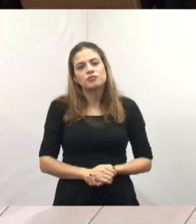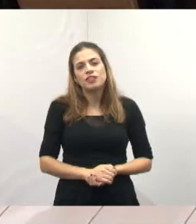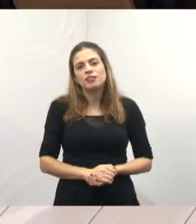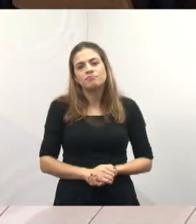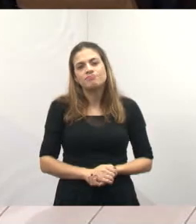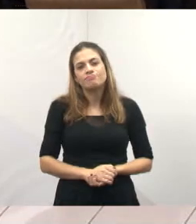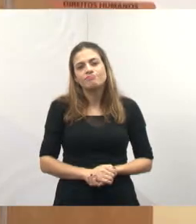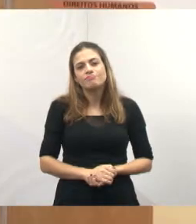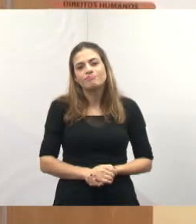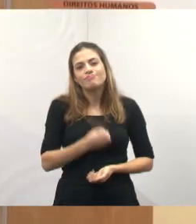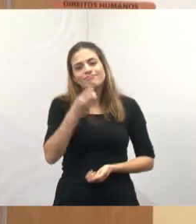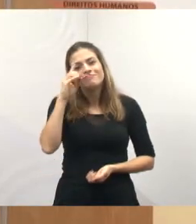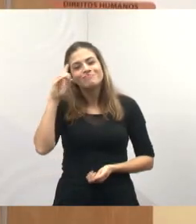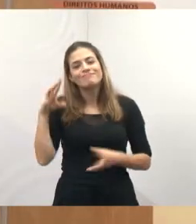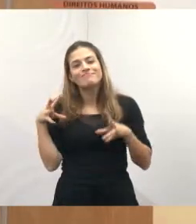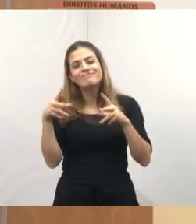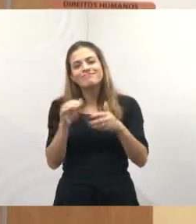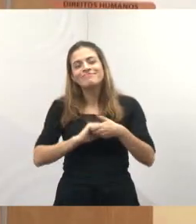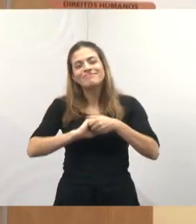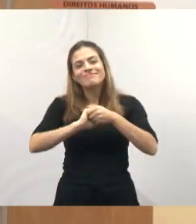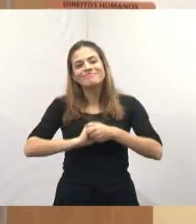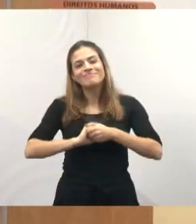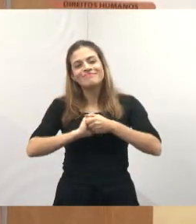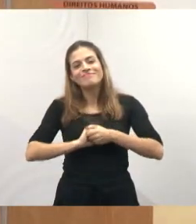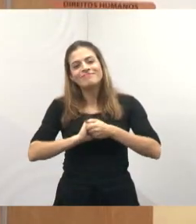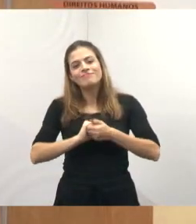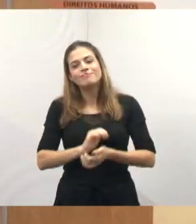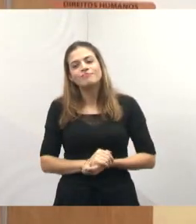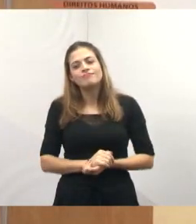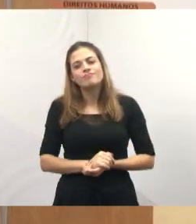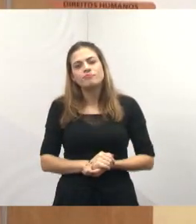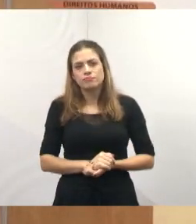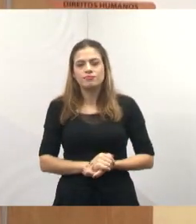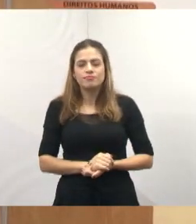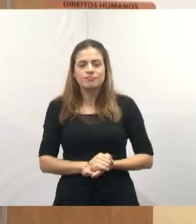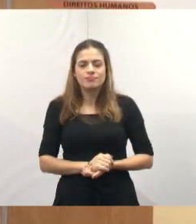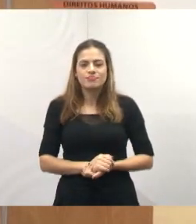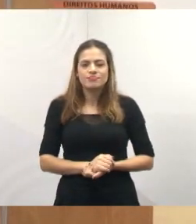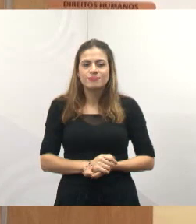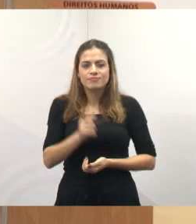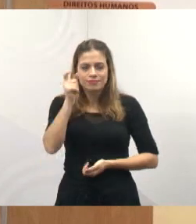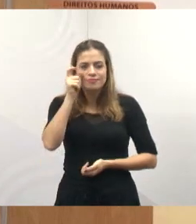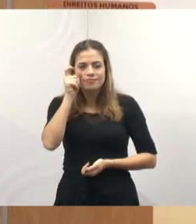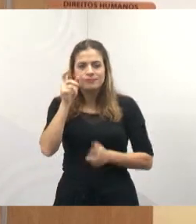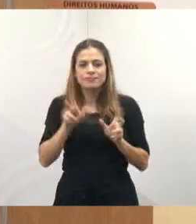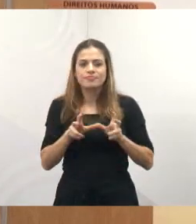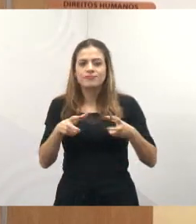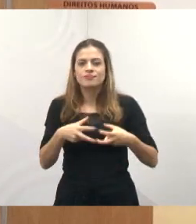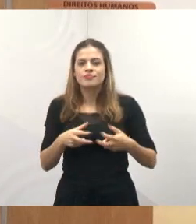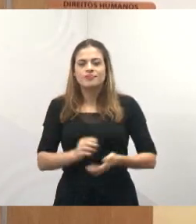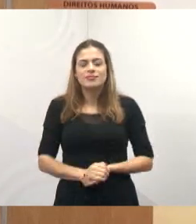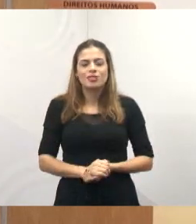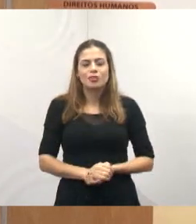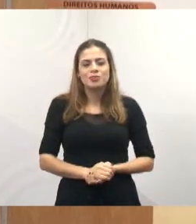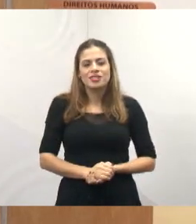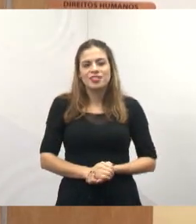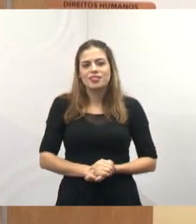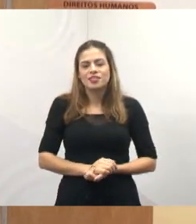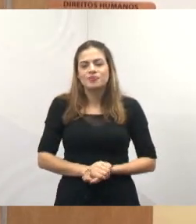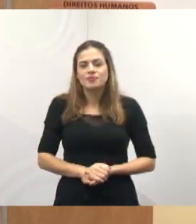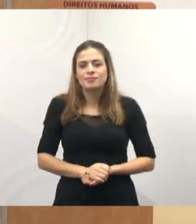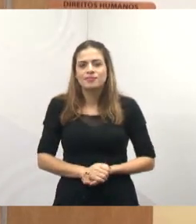Bom dia a todos, quero cumprimentar todos que nos assistem ao vivo pela TV Câmara. Também não poderia deixar de vir